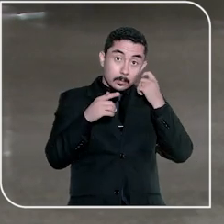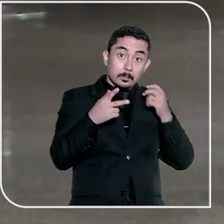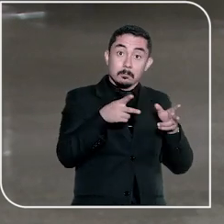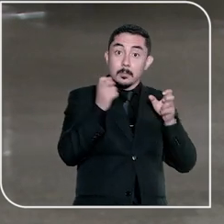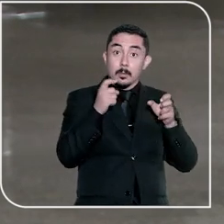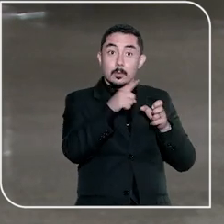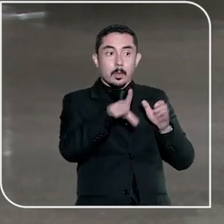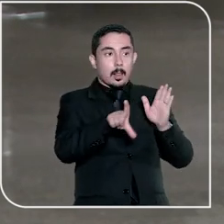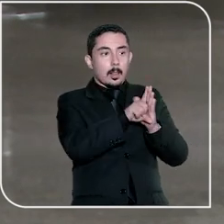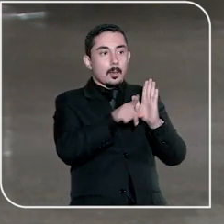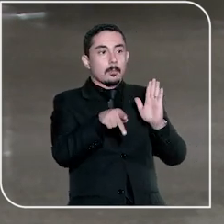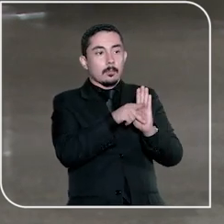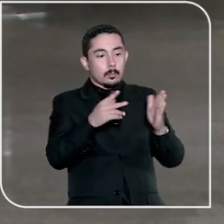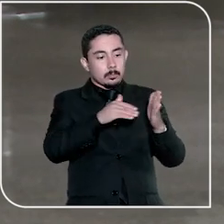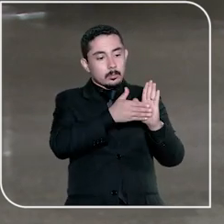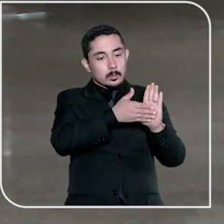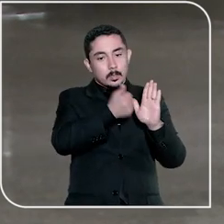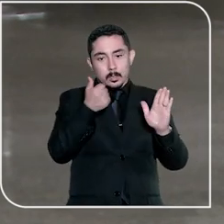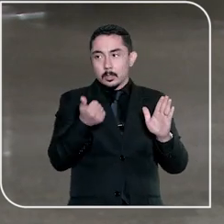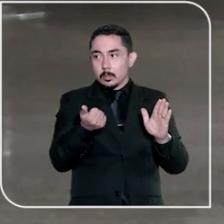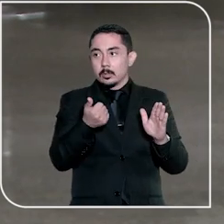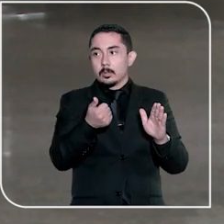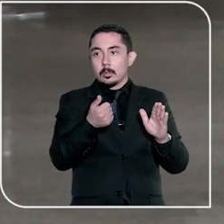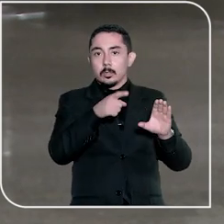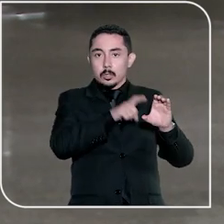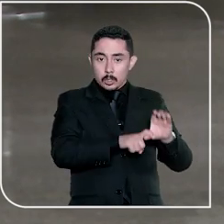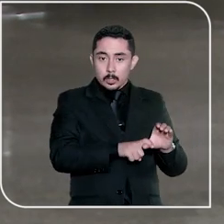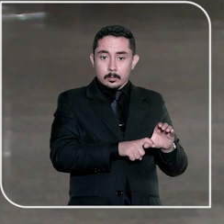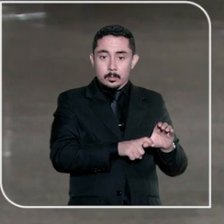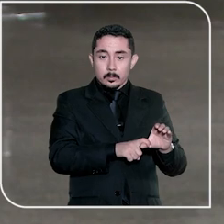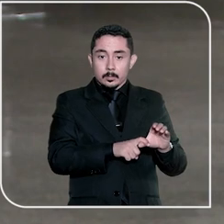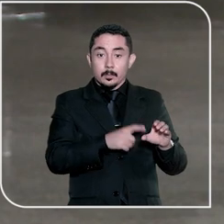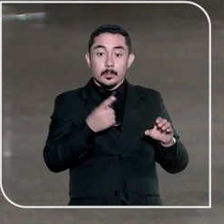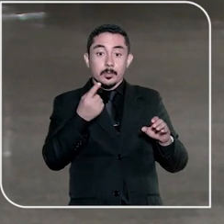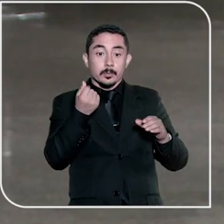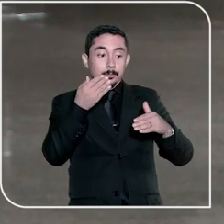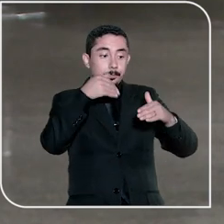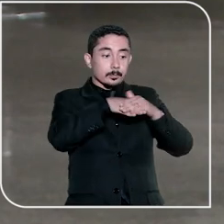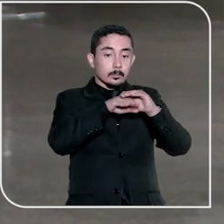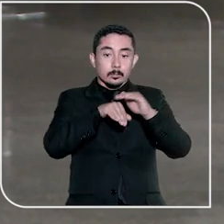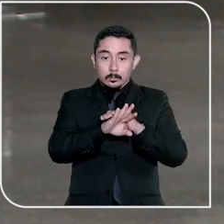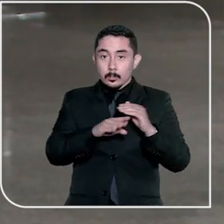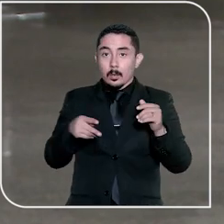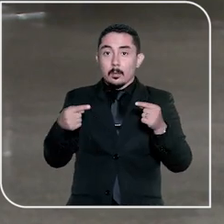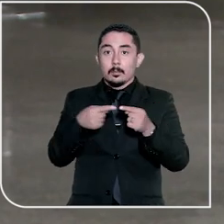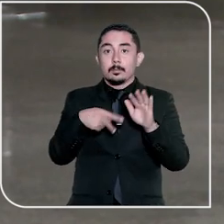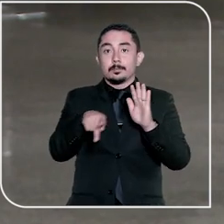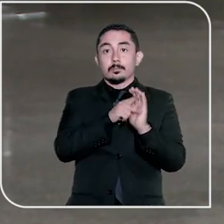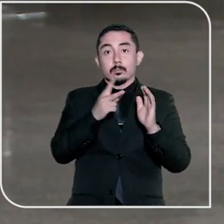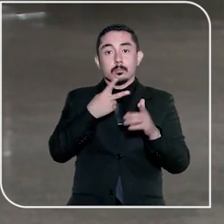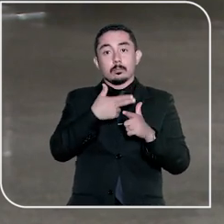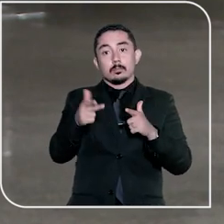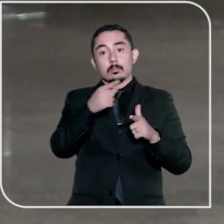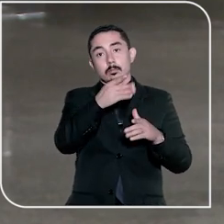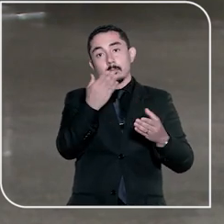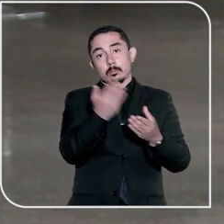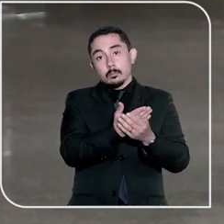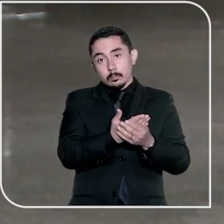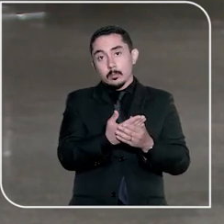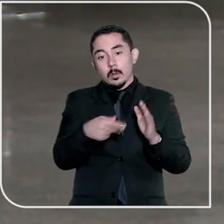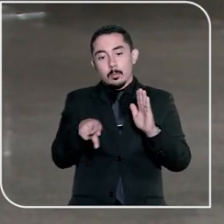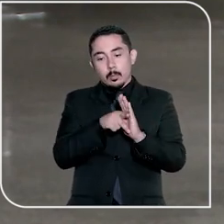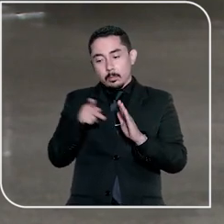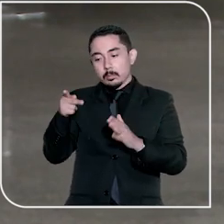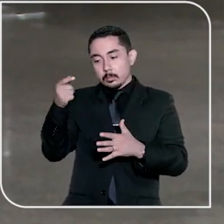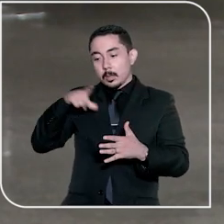Faria observou que a lei de execuções fiscais condiciona a entrega do dinheiro depositado em juízo para o vencedor do processo a